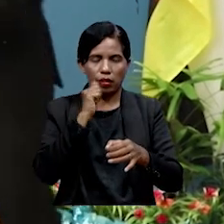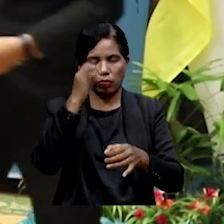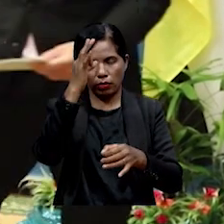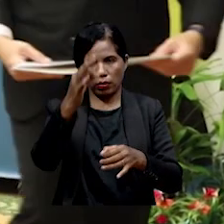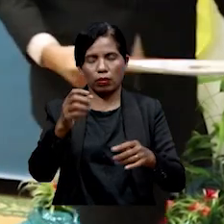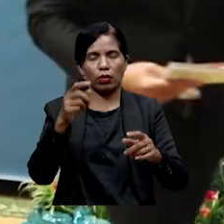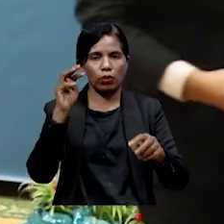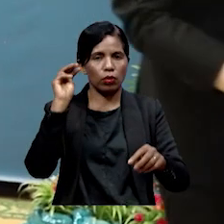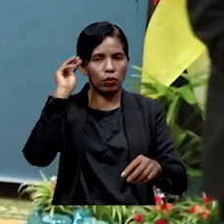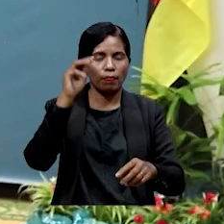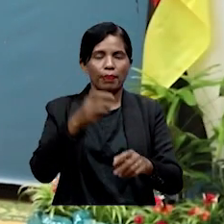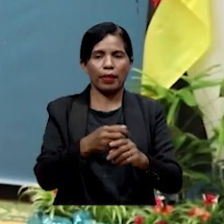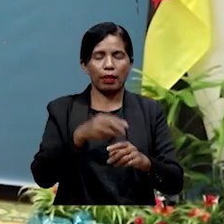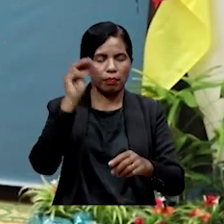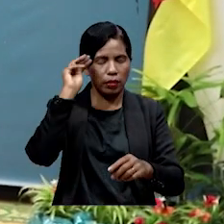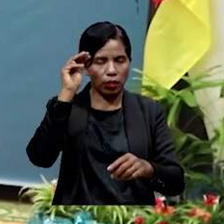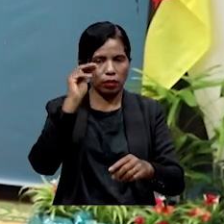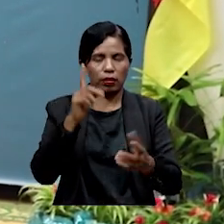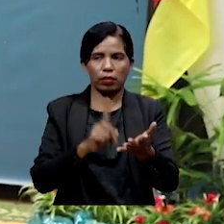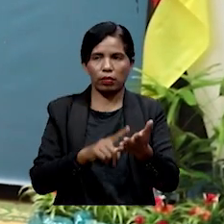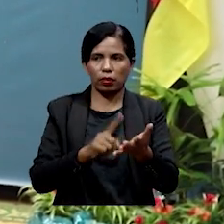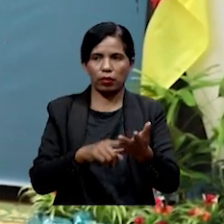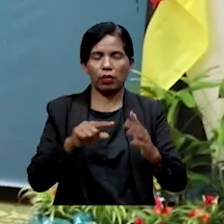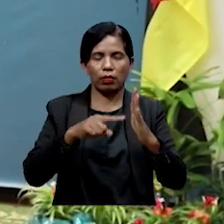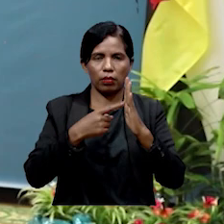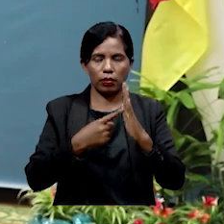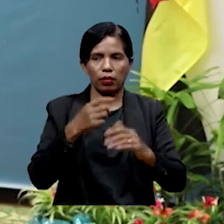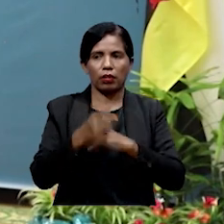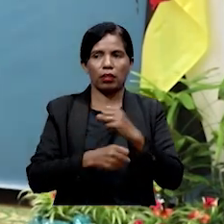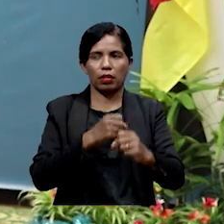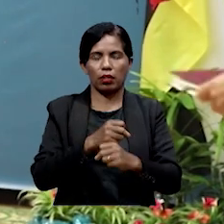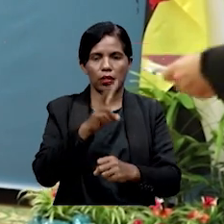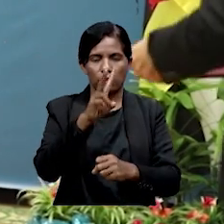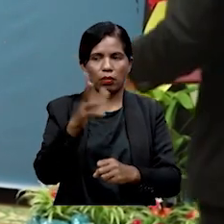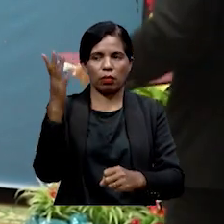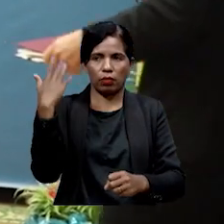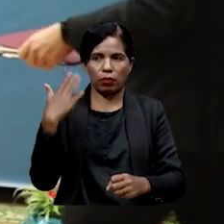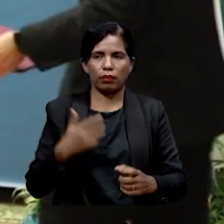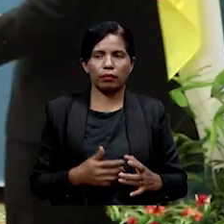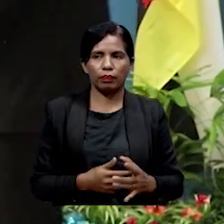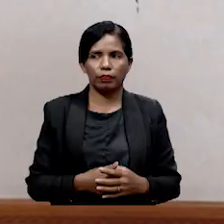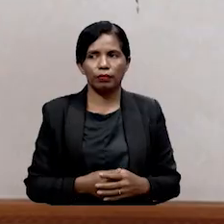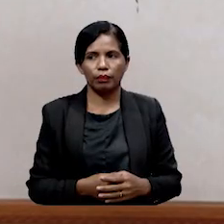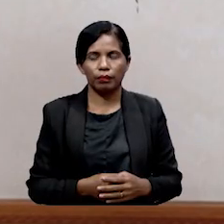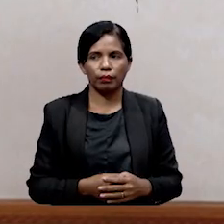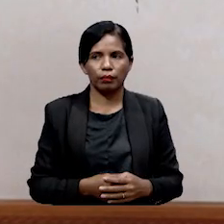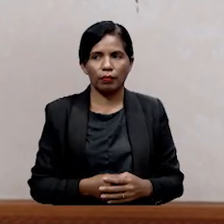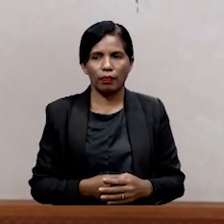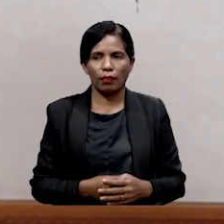comunicação José Agostinho discussão técnica hahu kedas iha tinan rua liuba. O